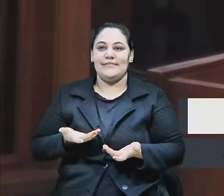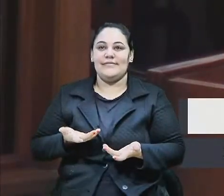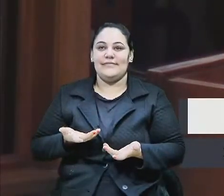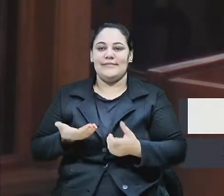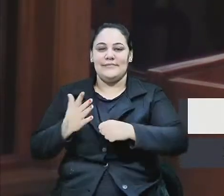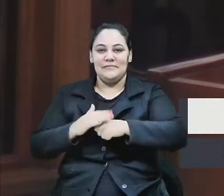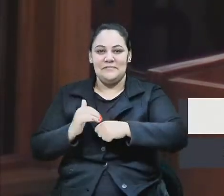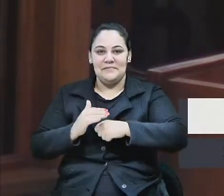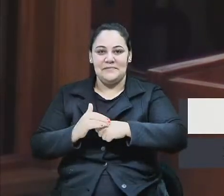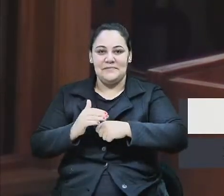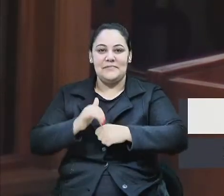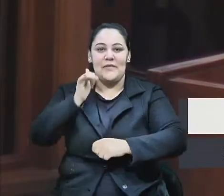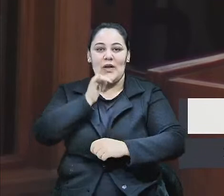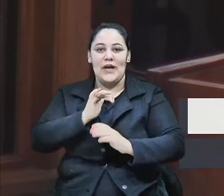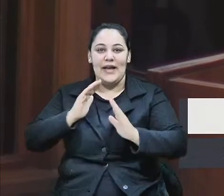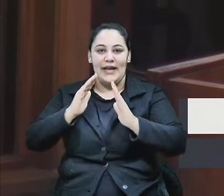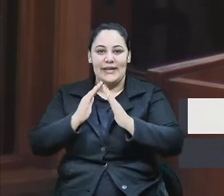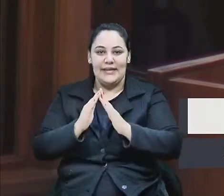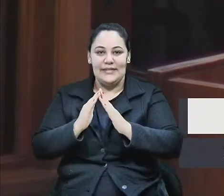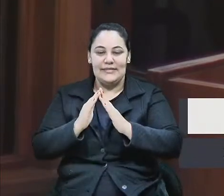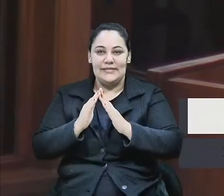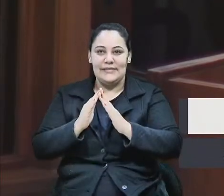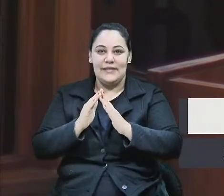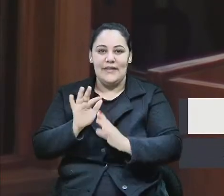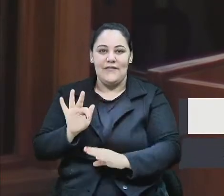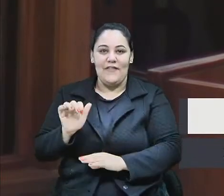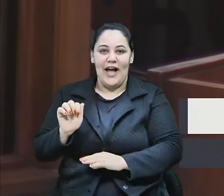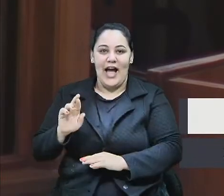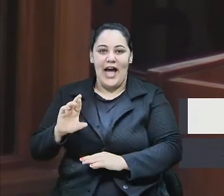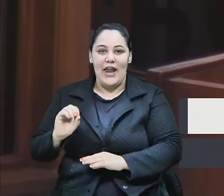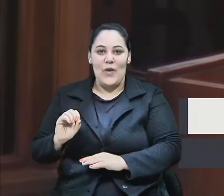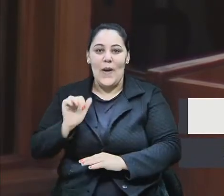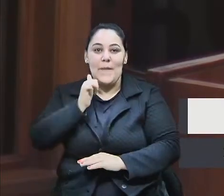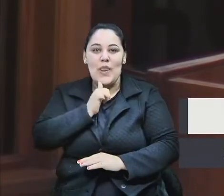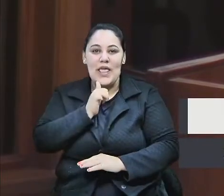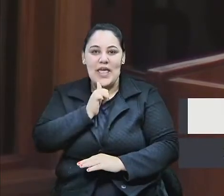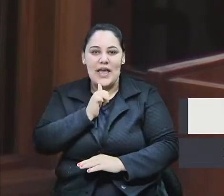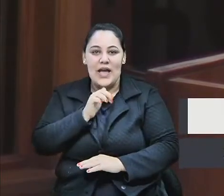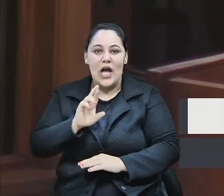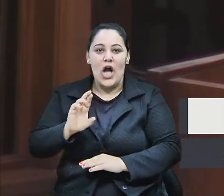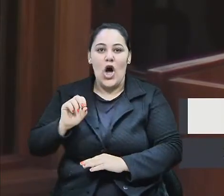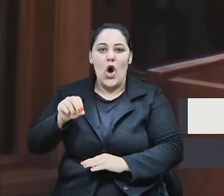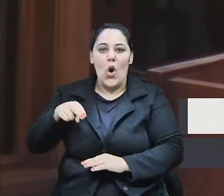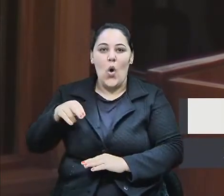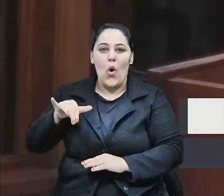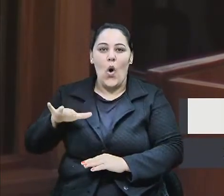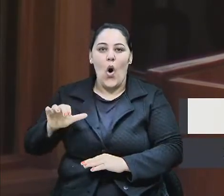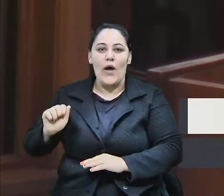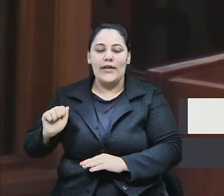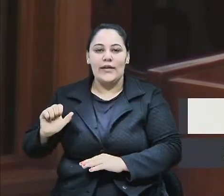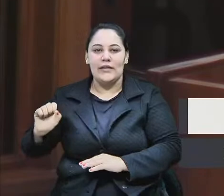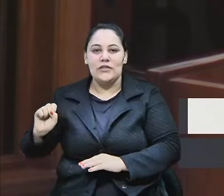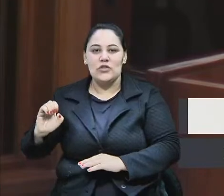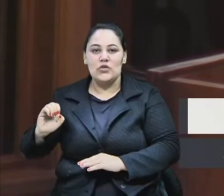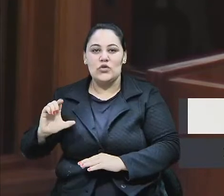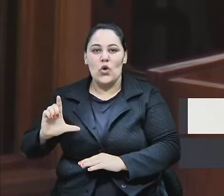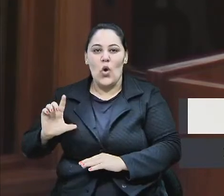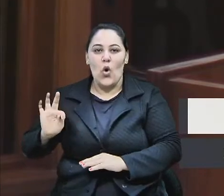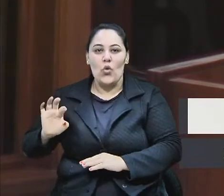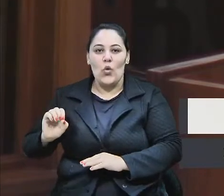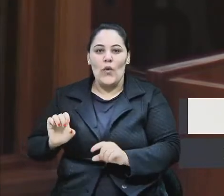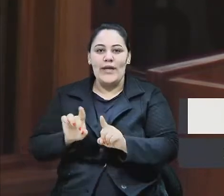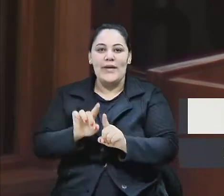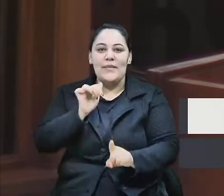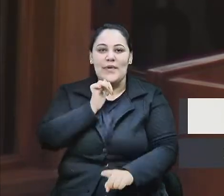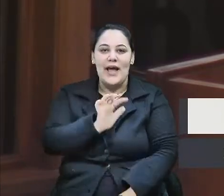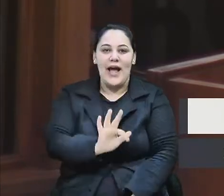pelas proprietárias da casa Faro a senhora ronia solto e